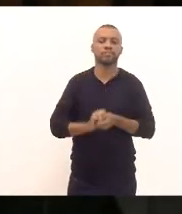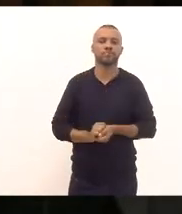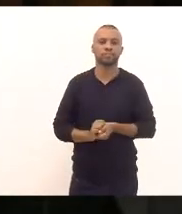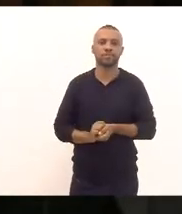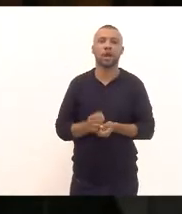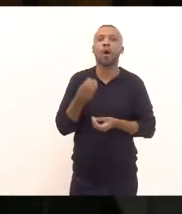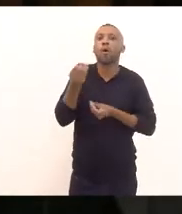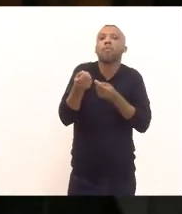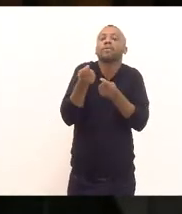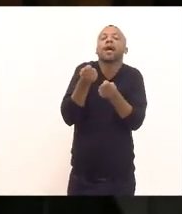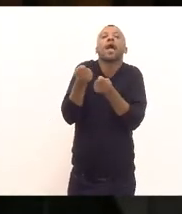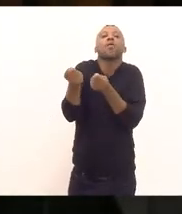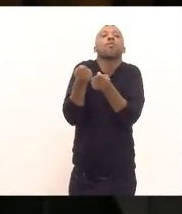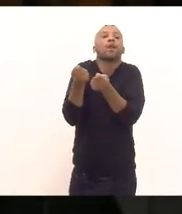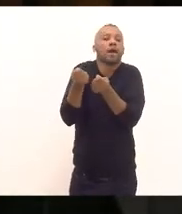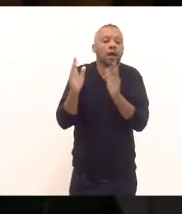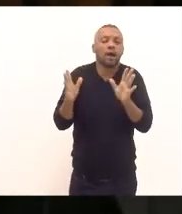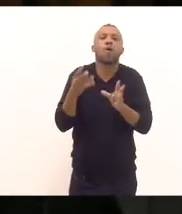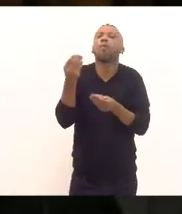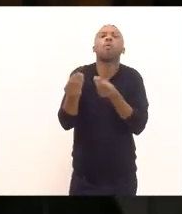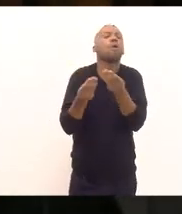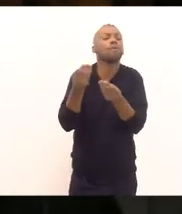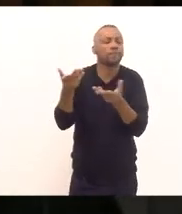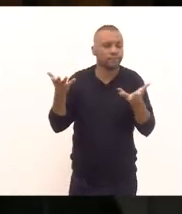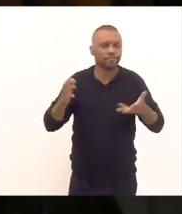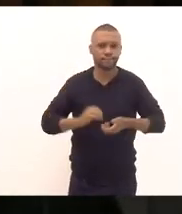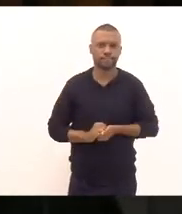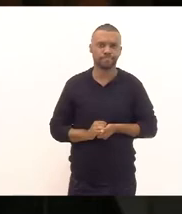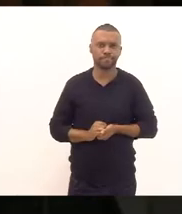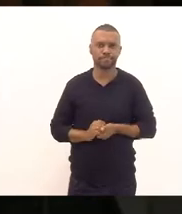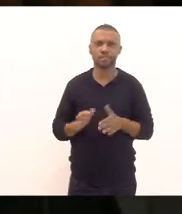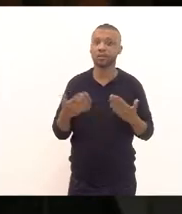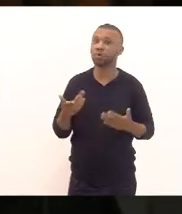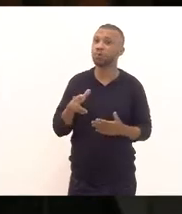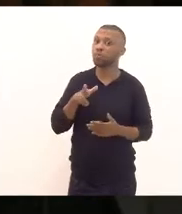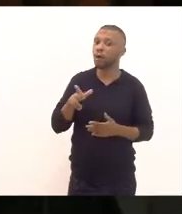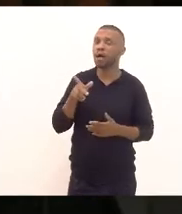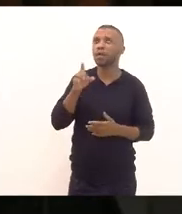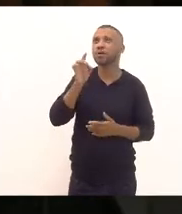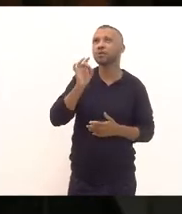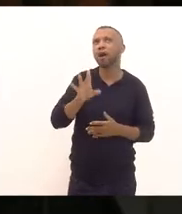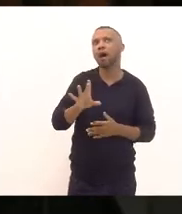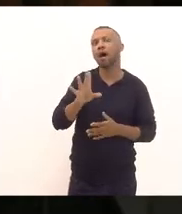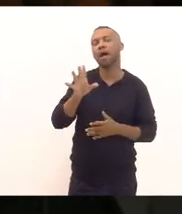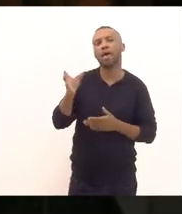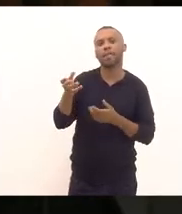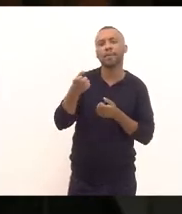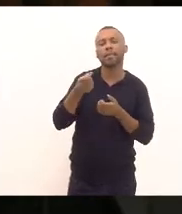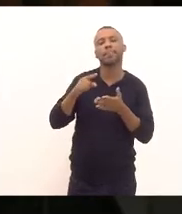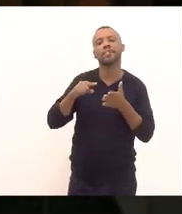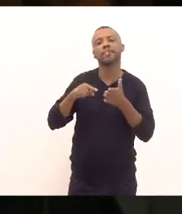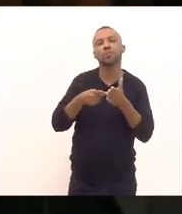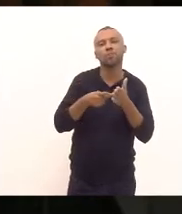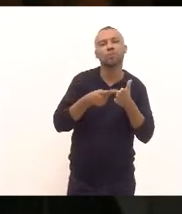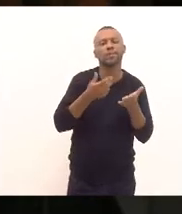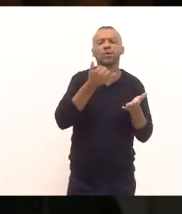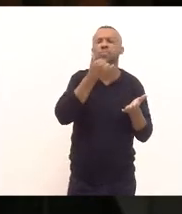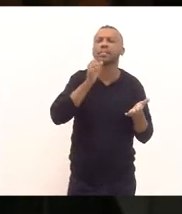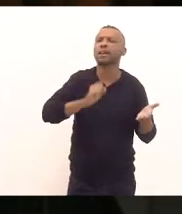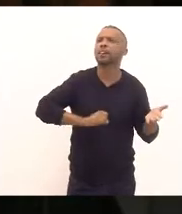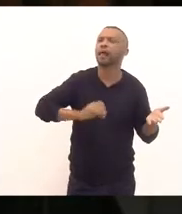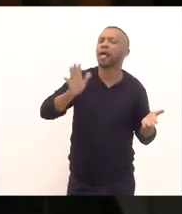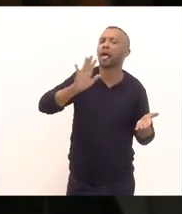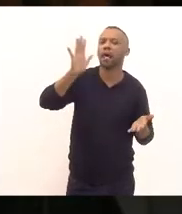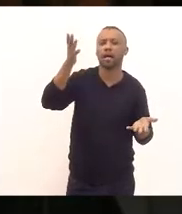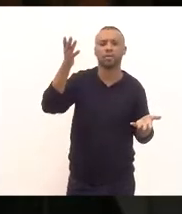fazer a regulação Ah então não é apenas é receber denúncia que está muito caro